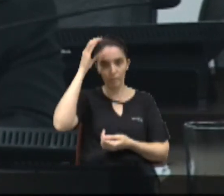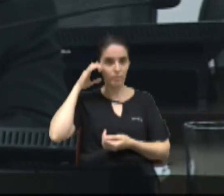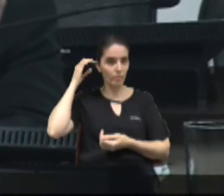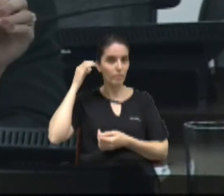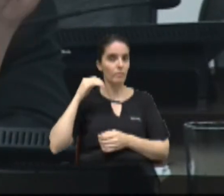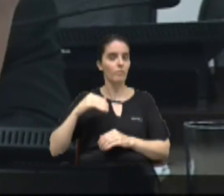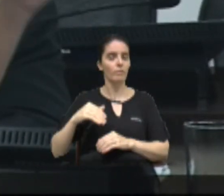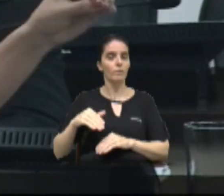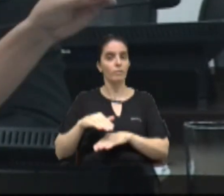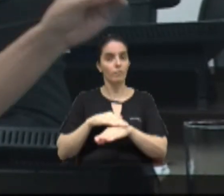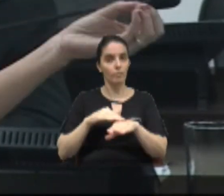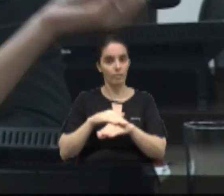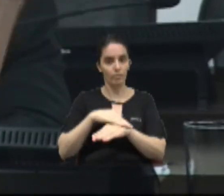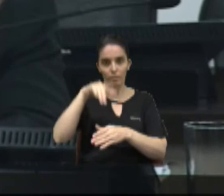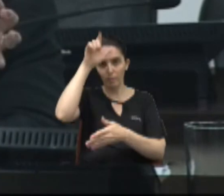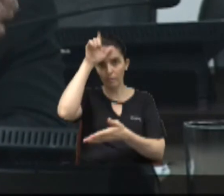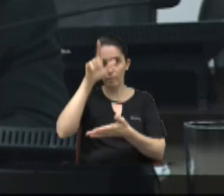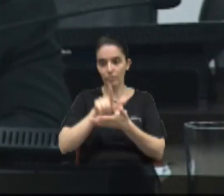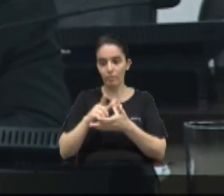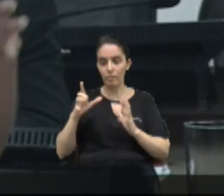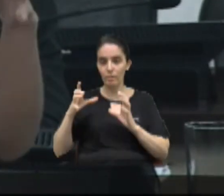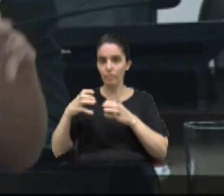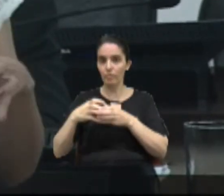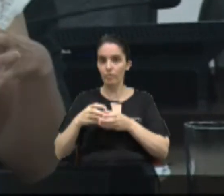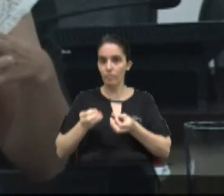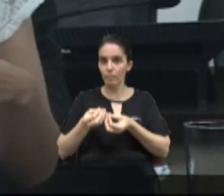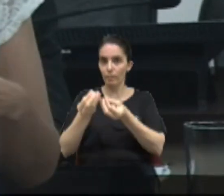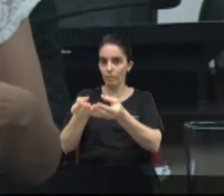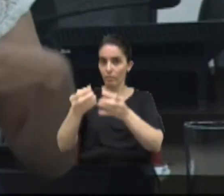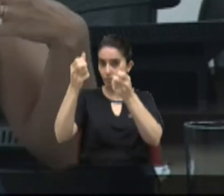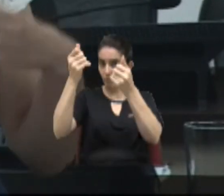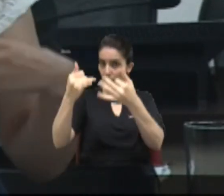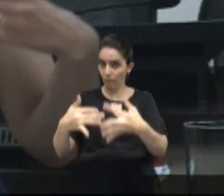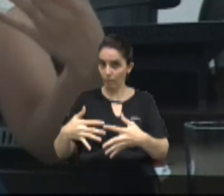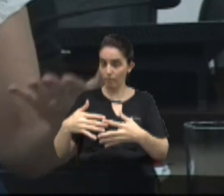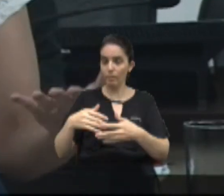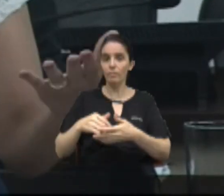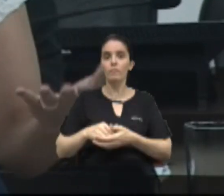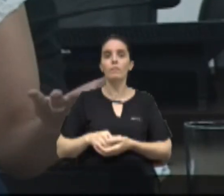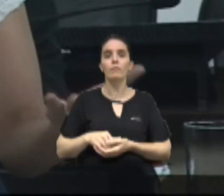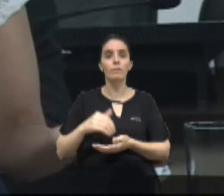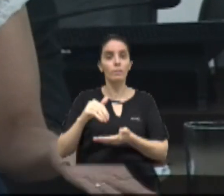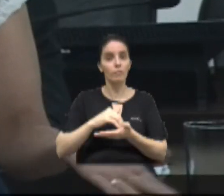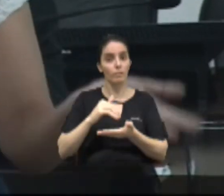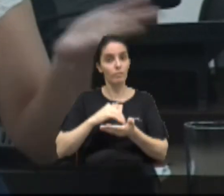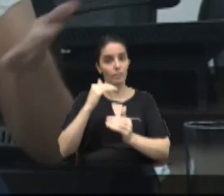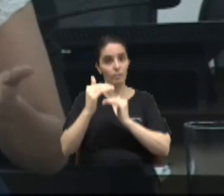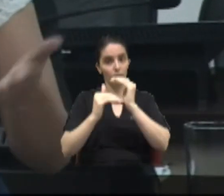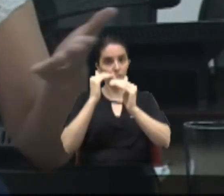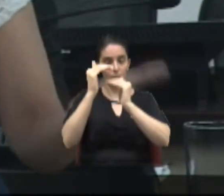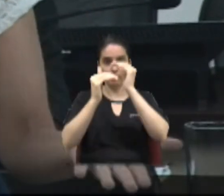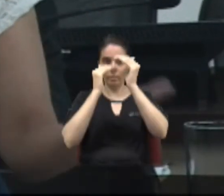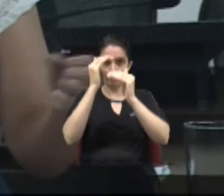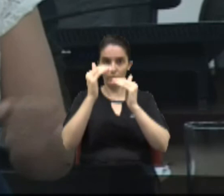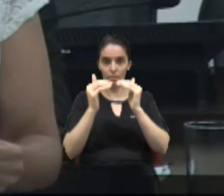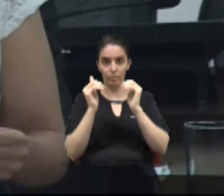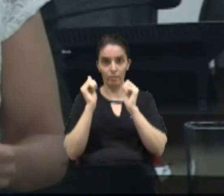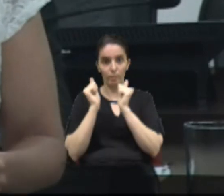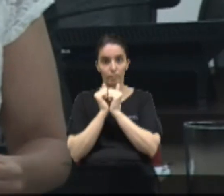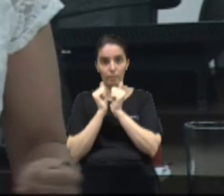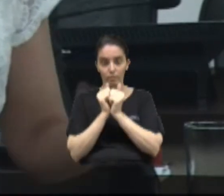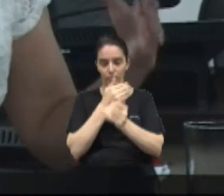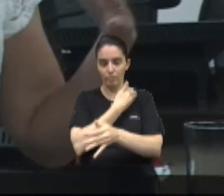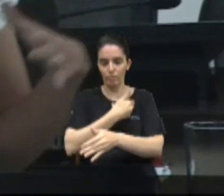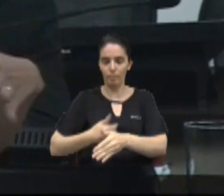para que alguns líderes de comunidades pudessem entregar e explicar a situação para o secretário de Desenvolvimento, que está muito próximo ao